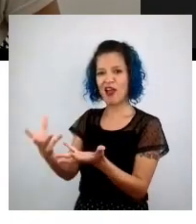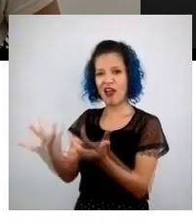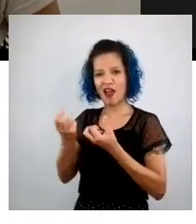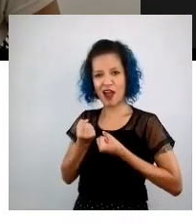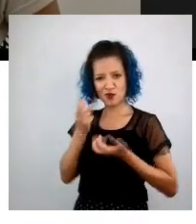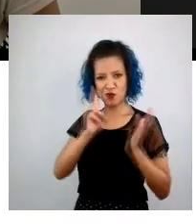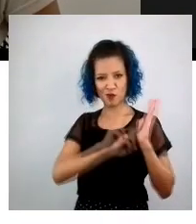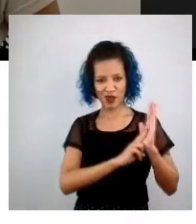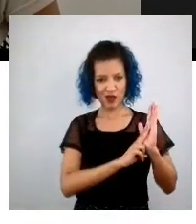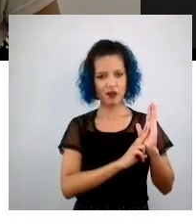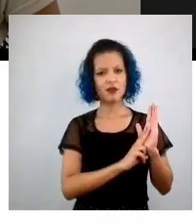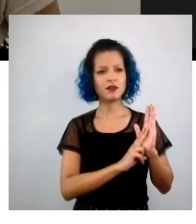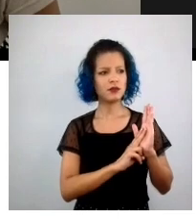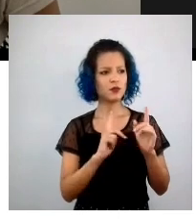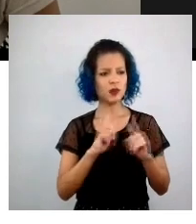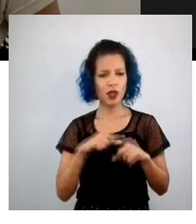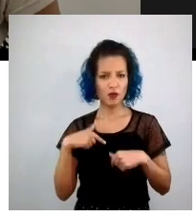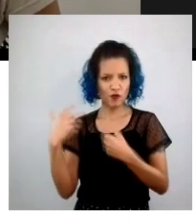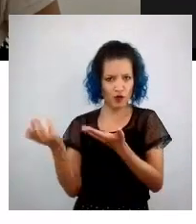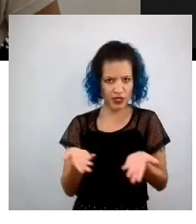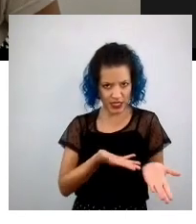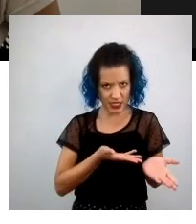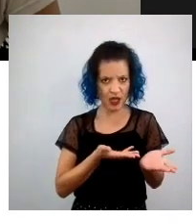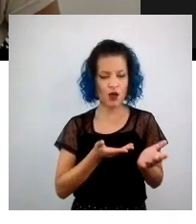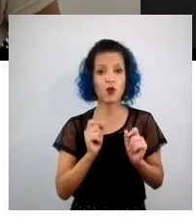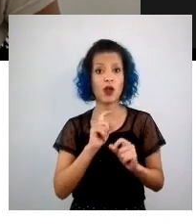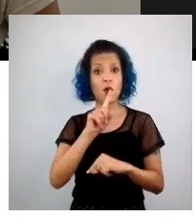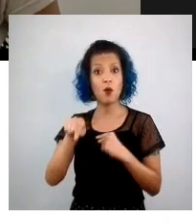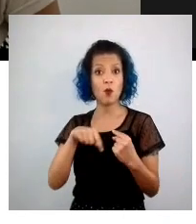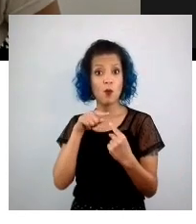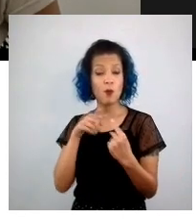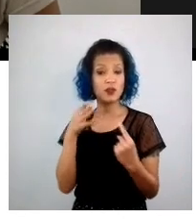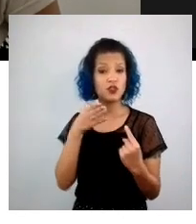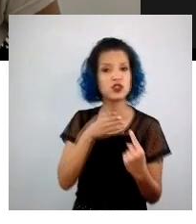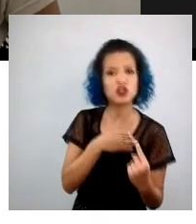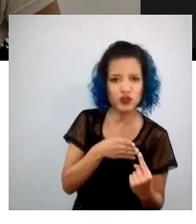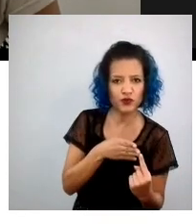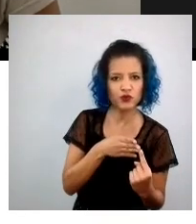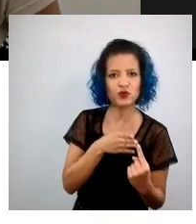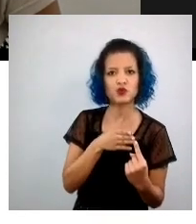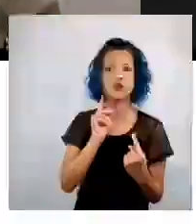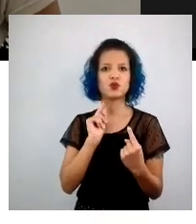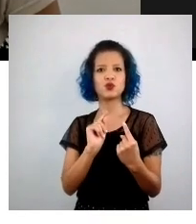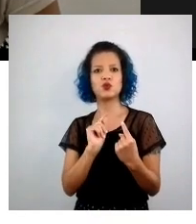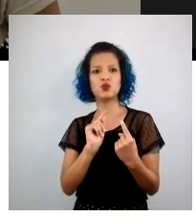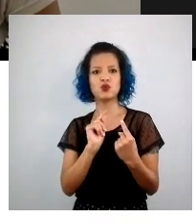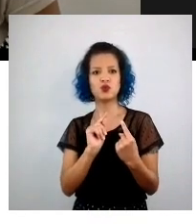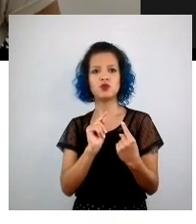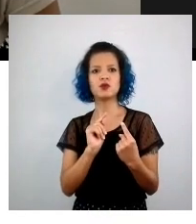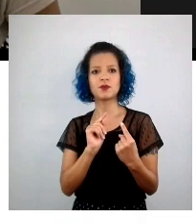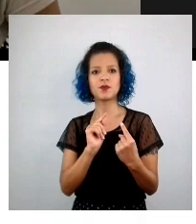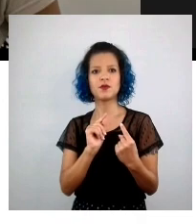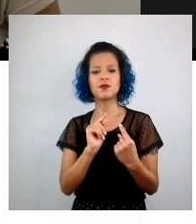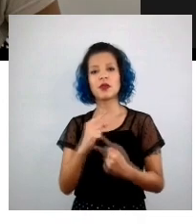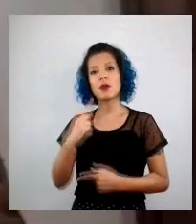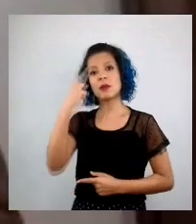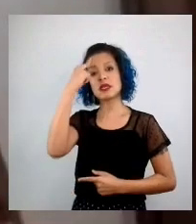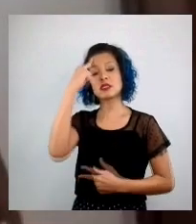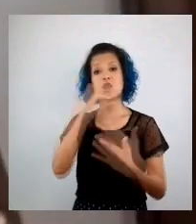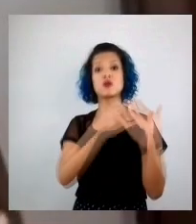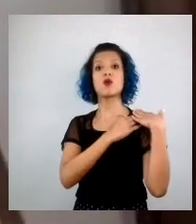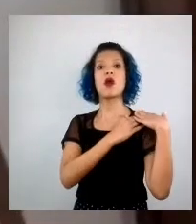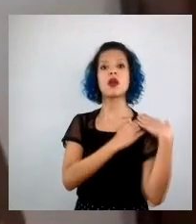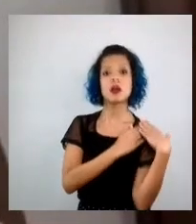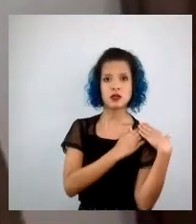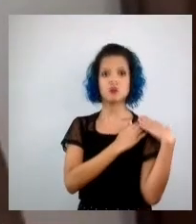aqui, o objetivo é que a gente termine puxando esse lugar de responsabilidade do que a gente está fazendo por